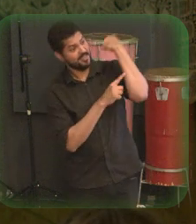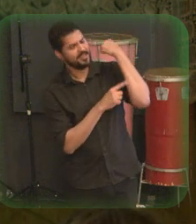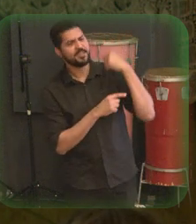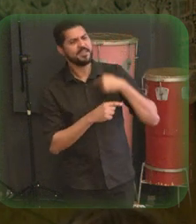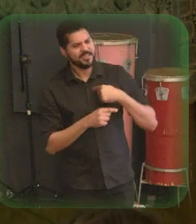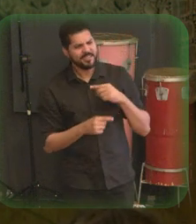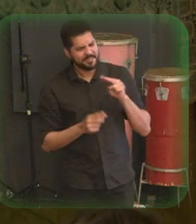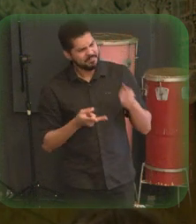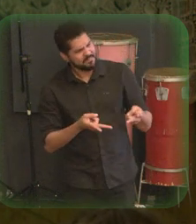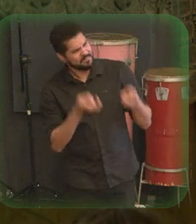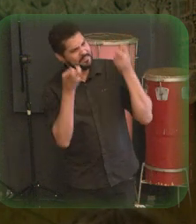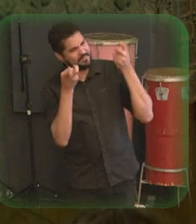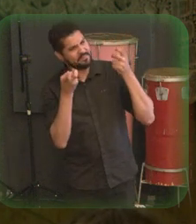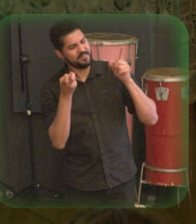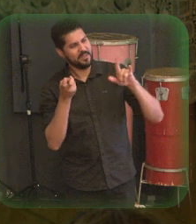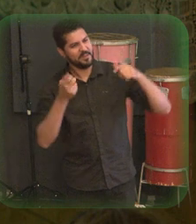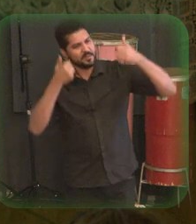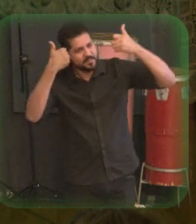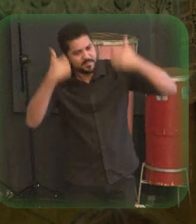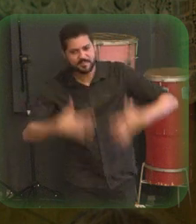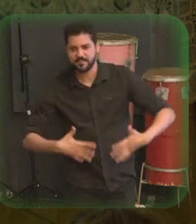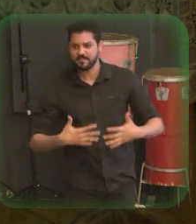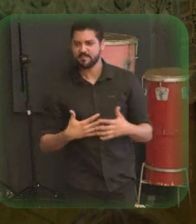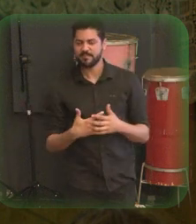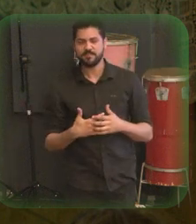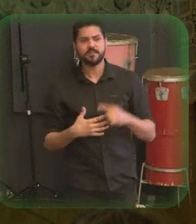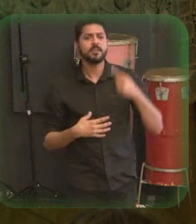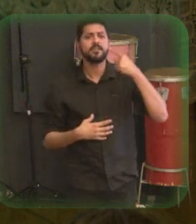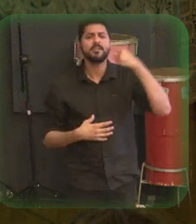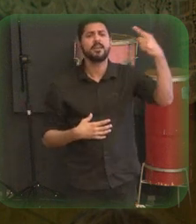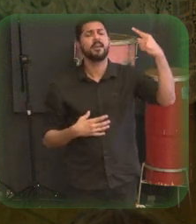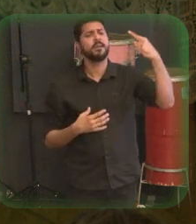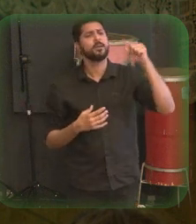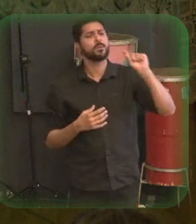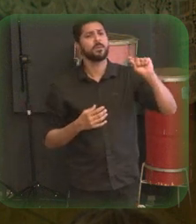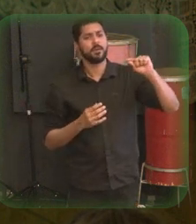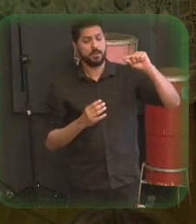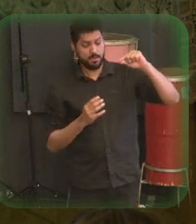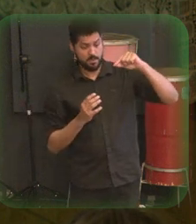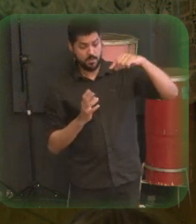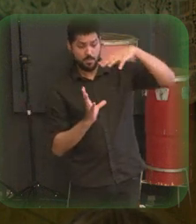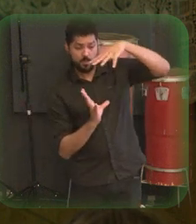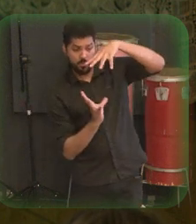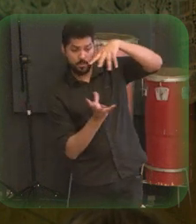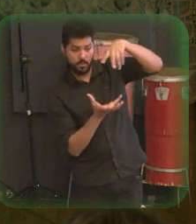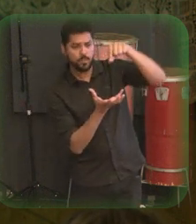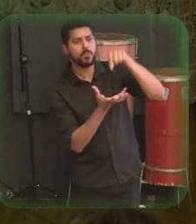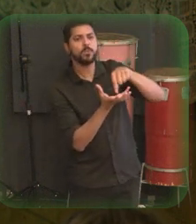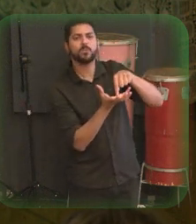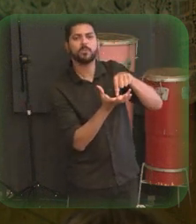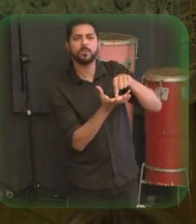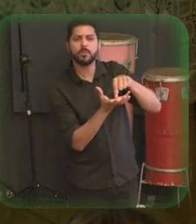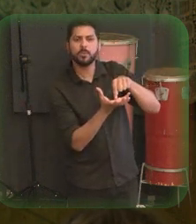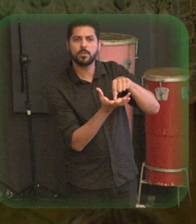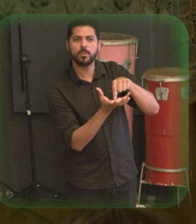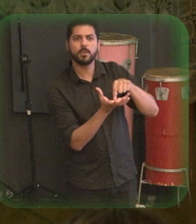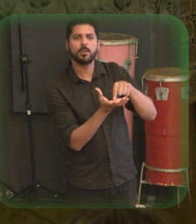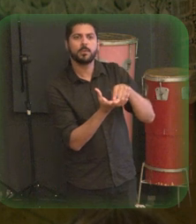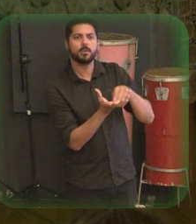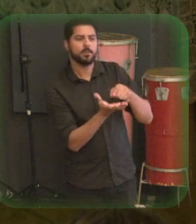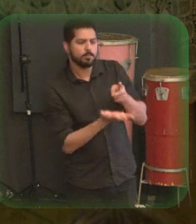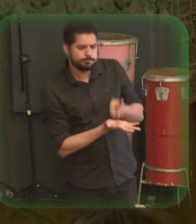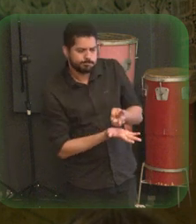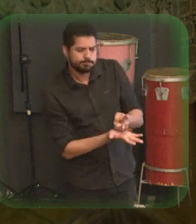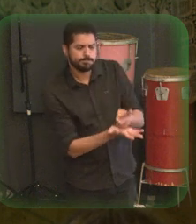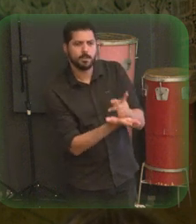todos é que a ideia de humanidade, de direitos humanos, é uma ideia de disputa permanente. E, portanto, o